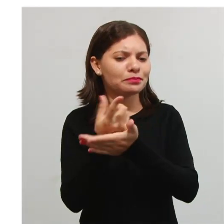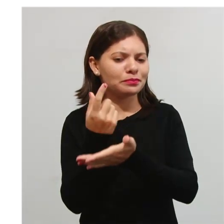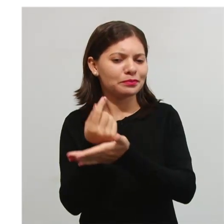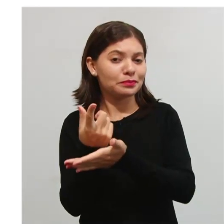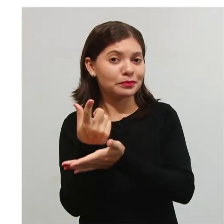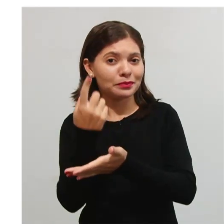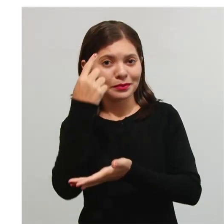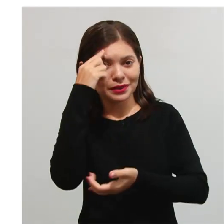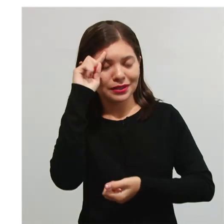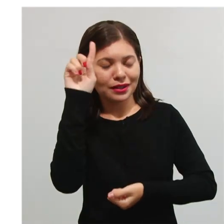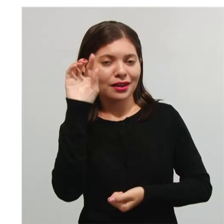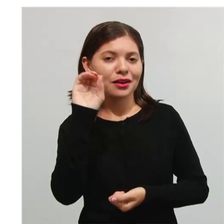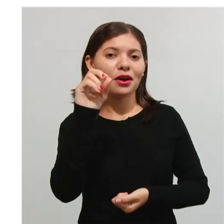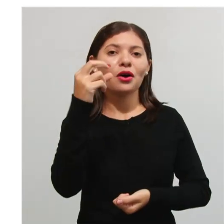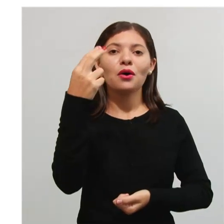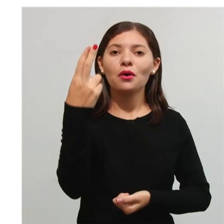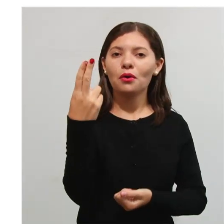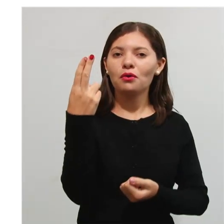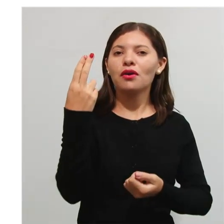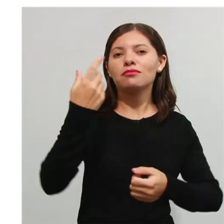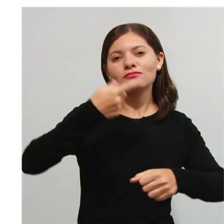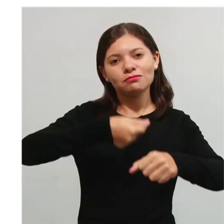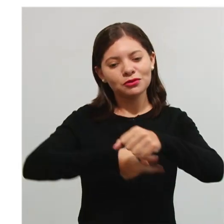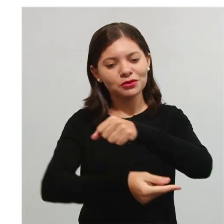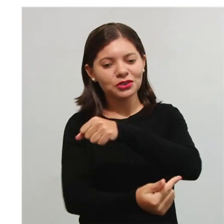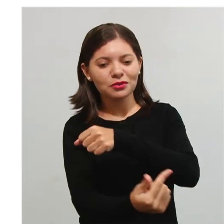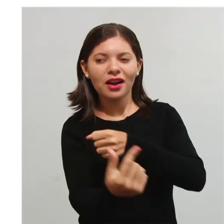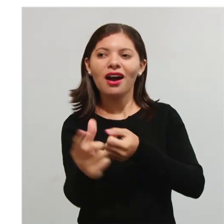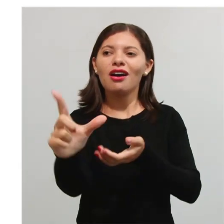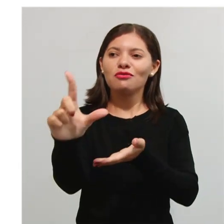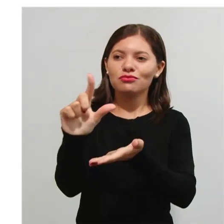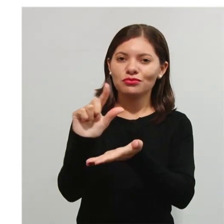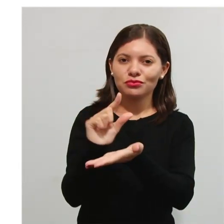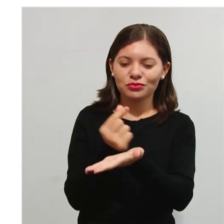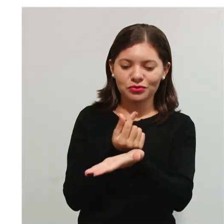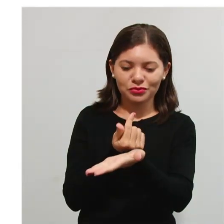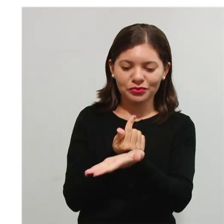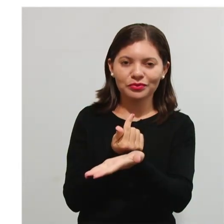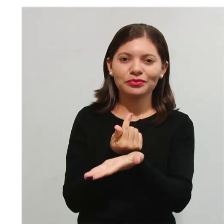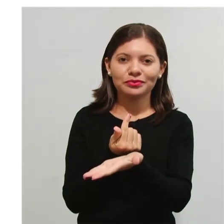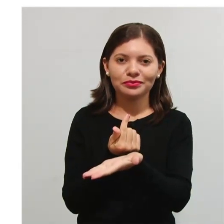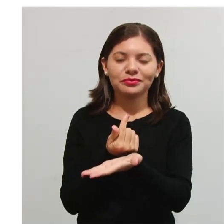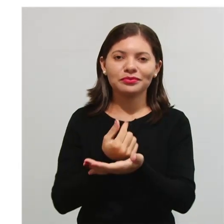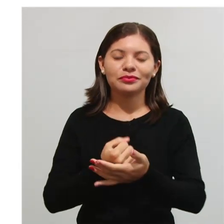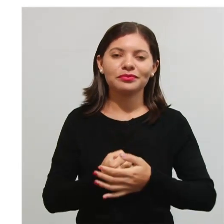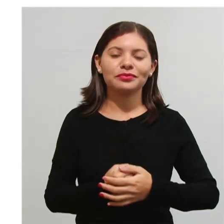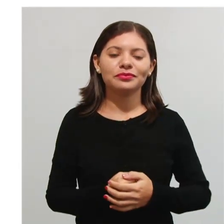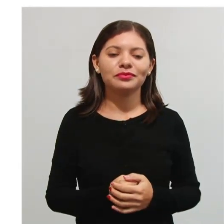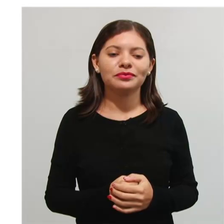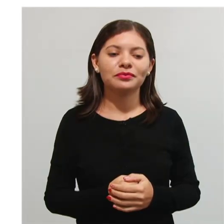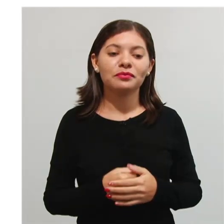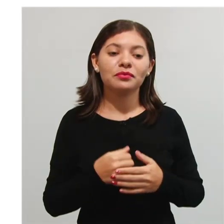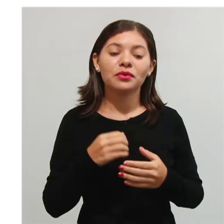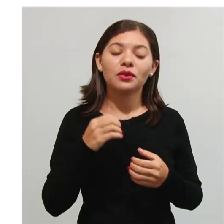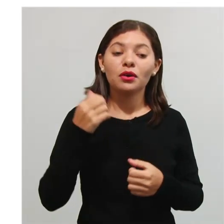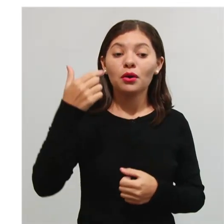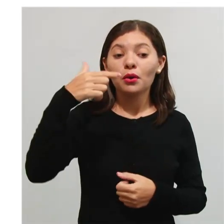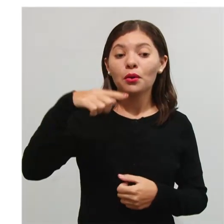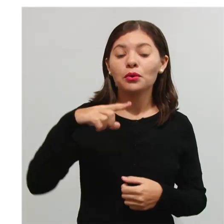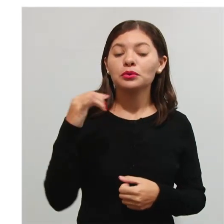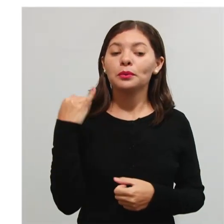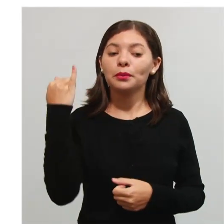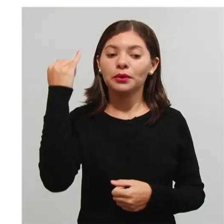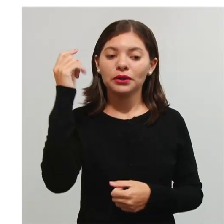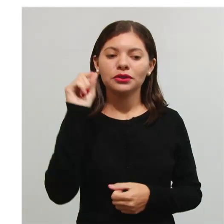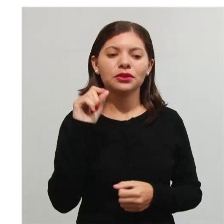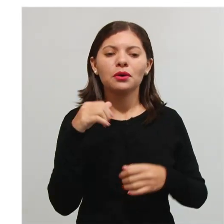essa ideia ou você vai fazer um investimento e vai ter um retorno financeiro a curto, médio e longo prazo? Outra coisa importante, quais